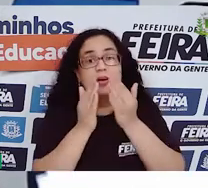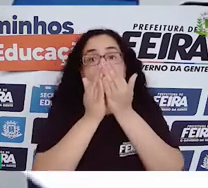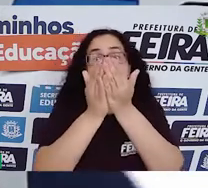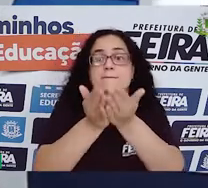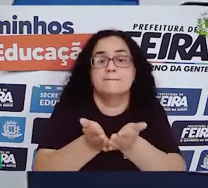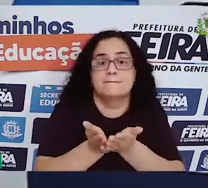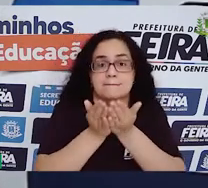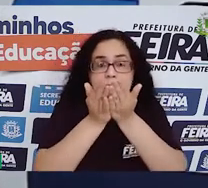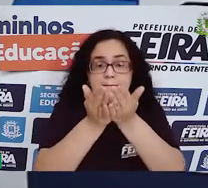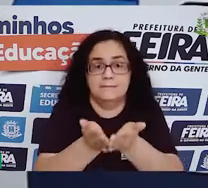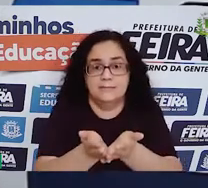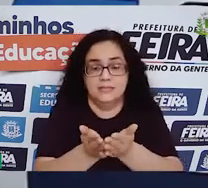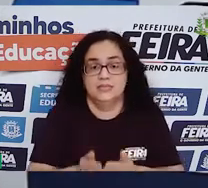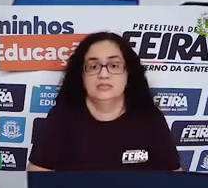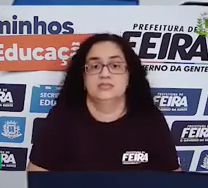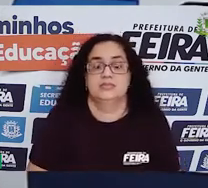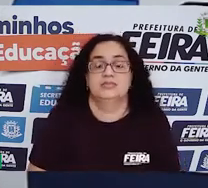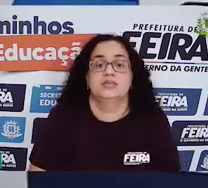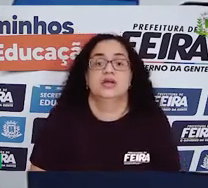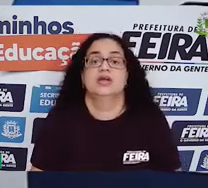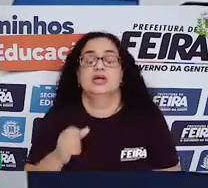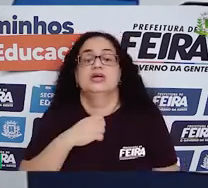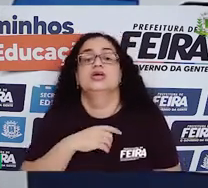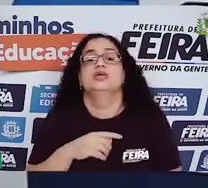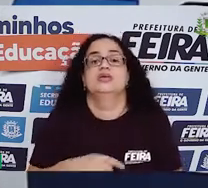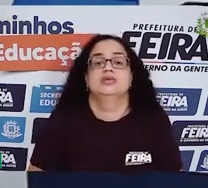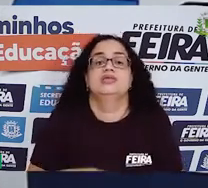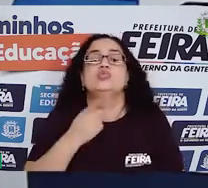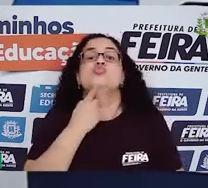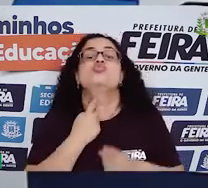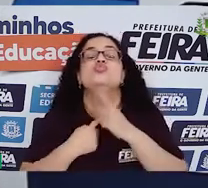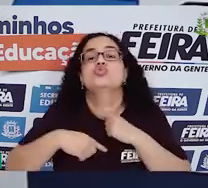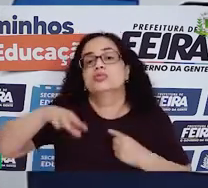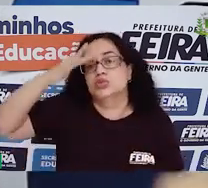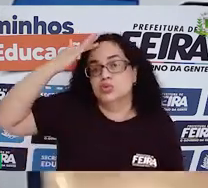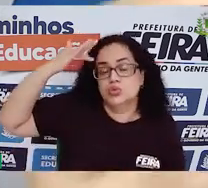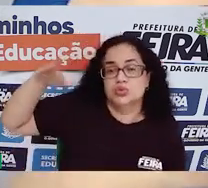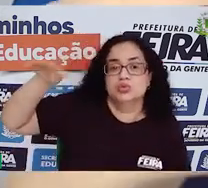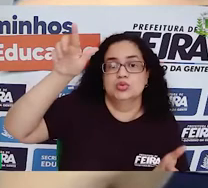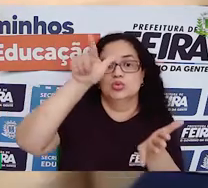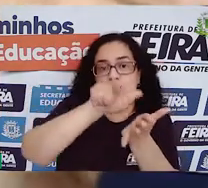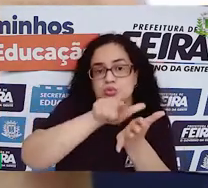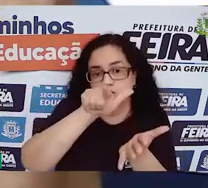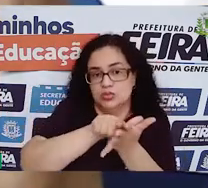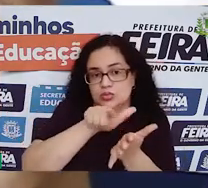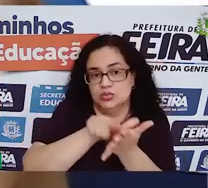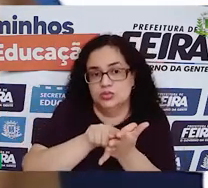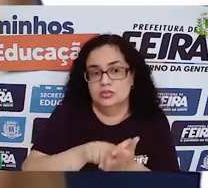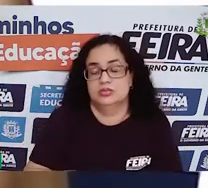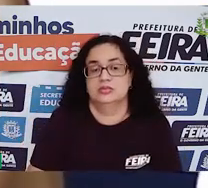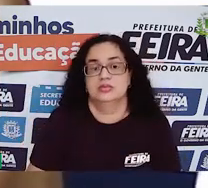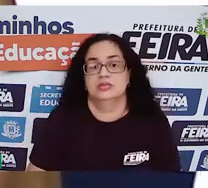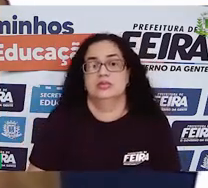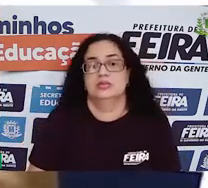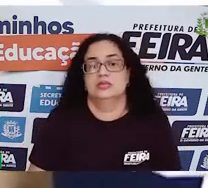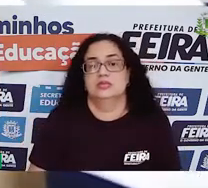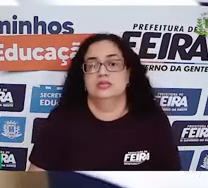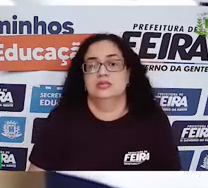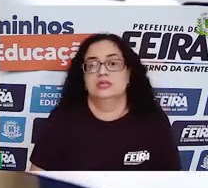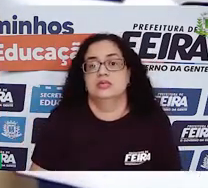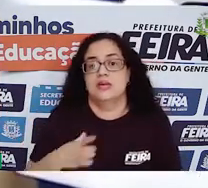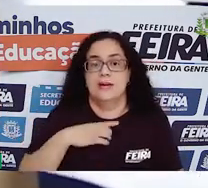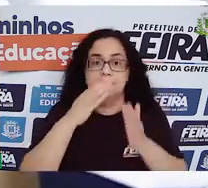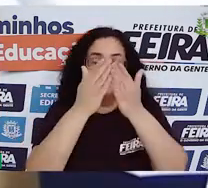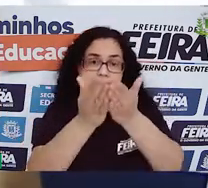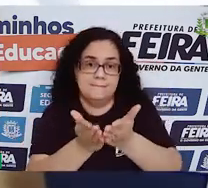a realização da vontade, né? Do sonho do papel, que se transformou em um